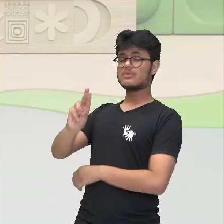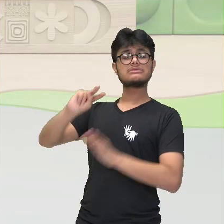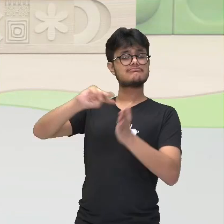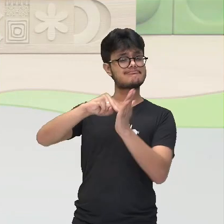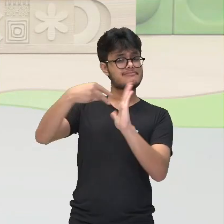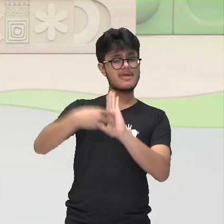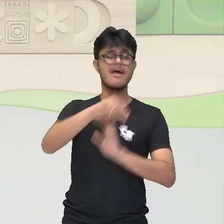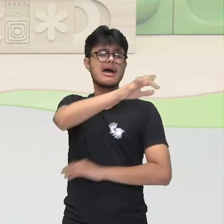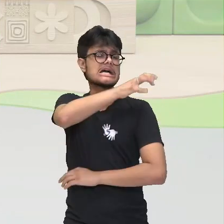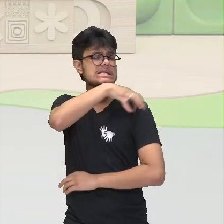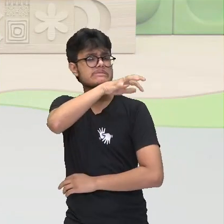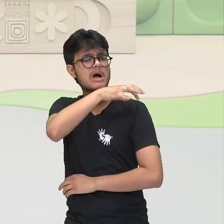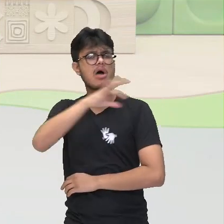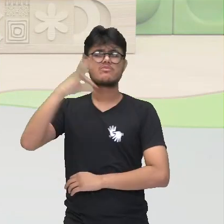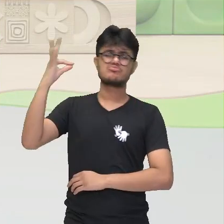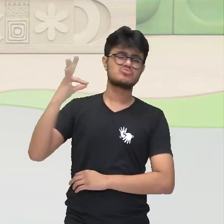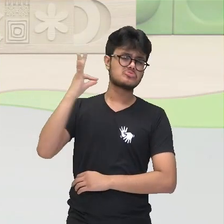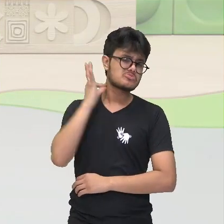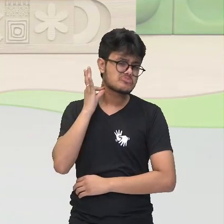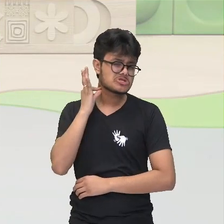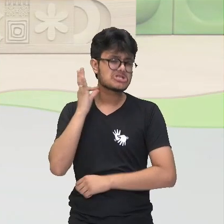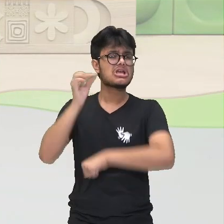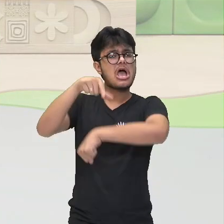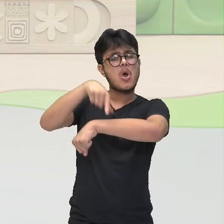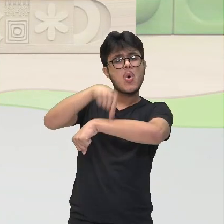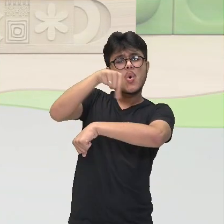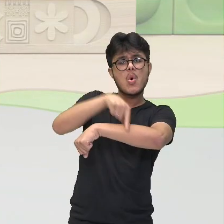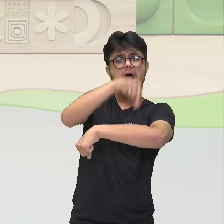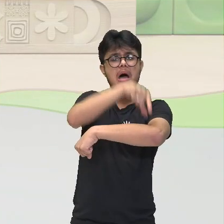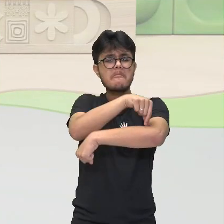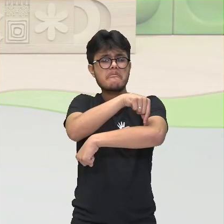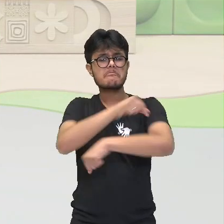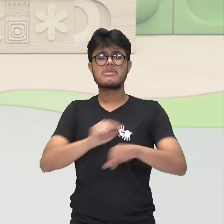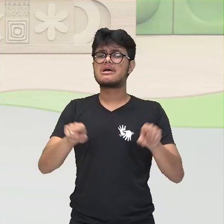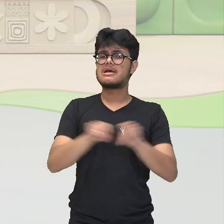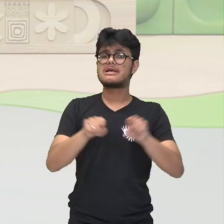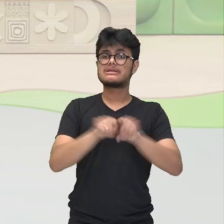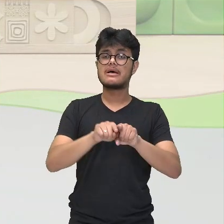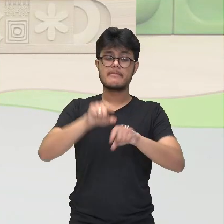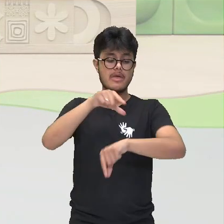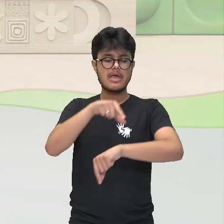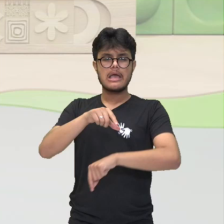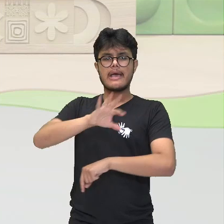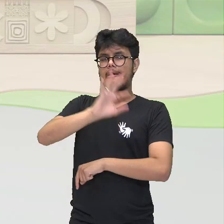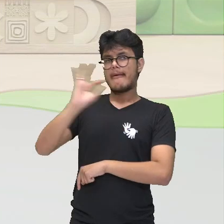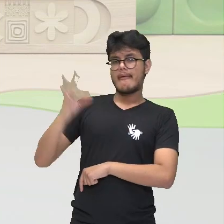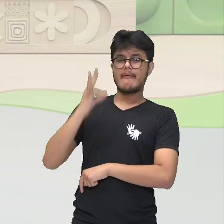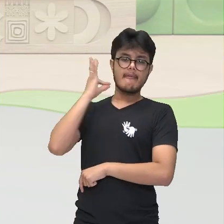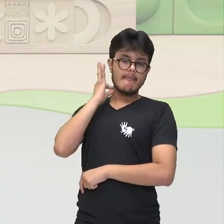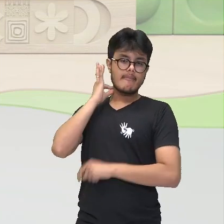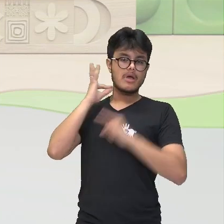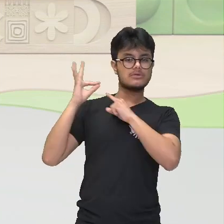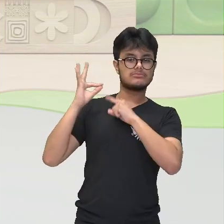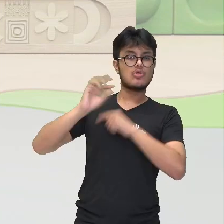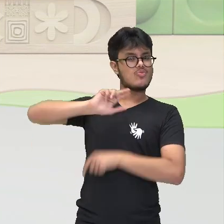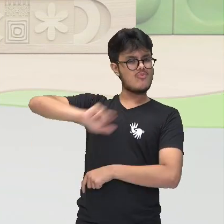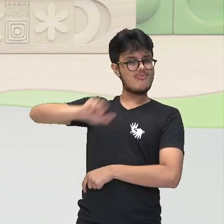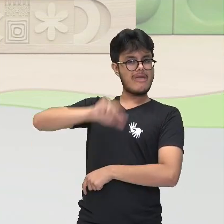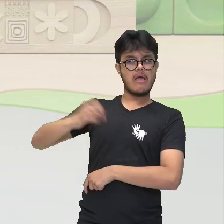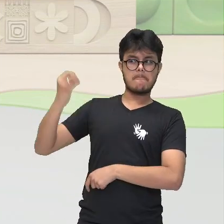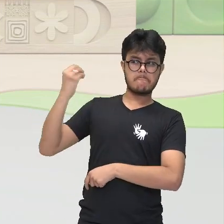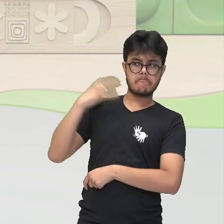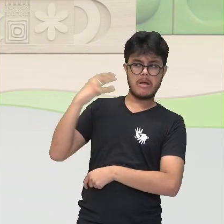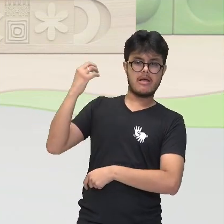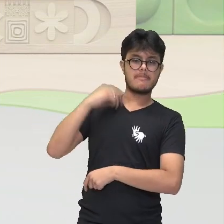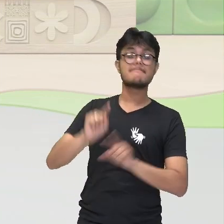esse vetor, que pode ser um mosquito, pode ser um carrapato, ele vai somente levar. Tá? Ele não vai ocasionar a doença.